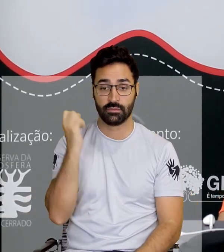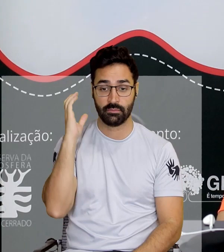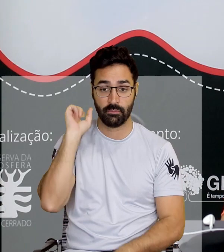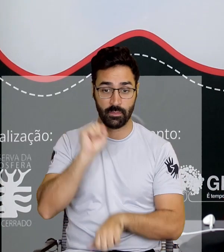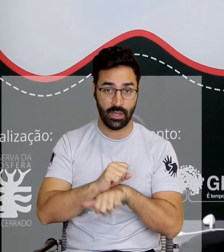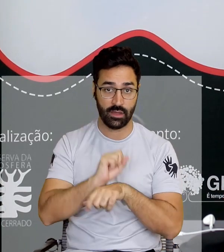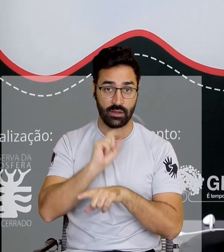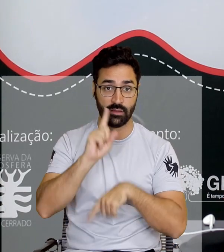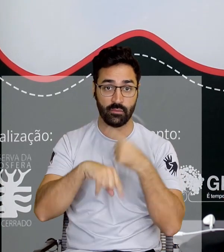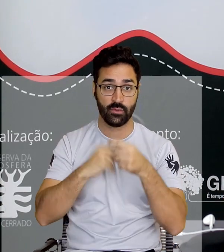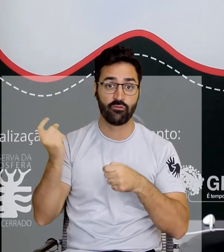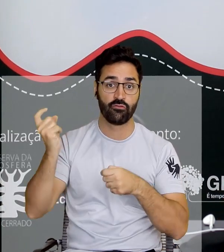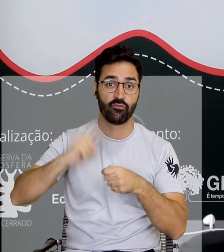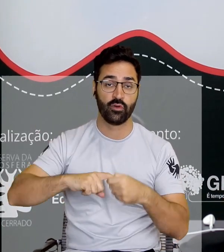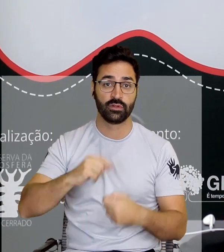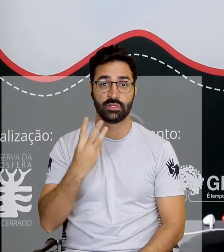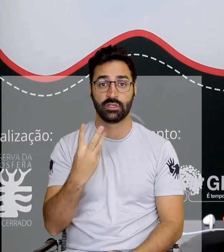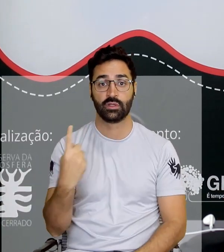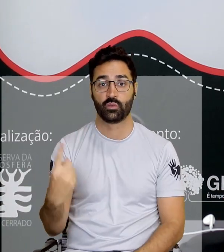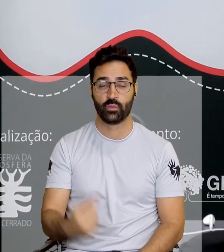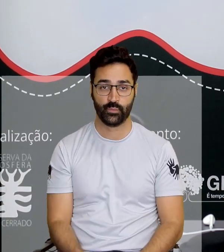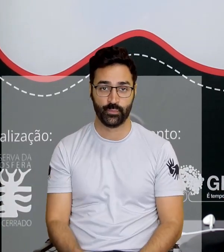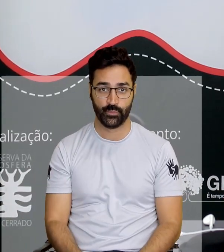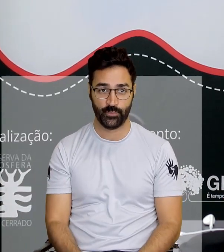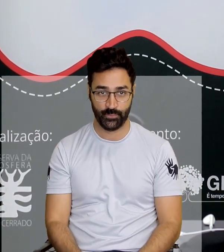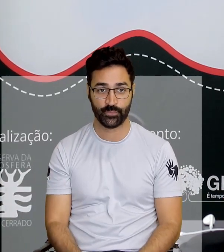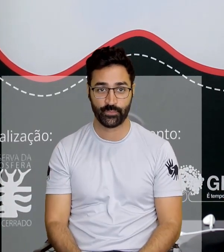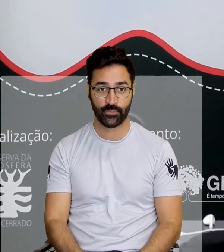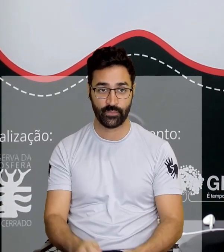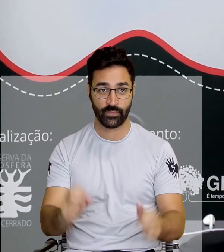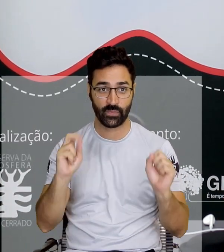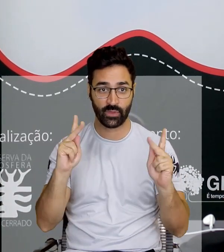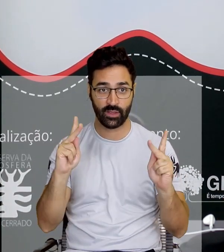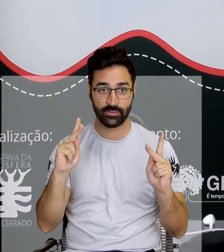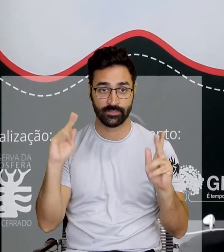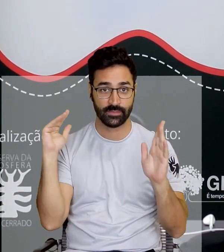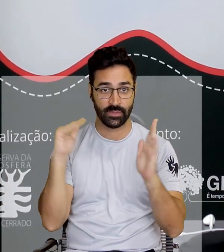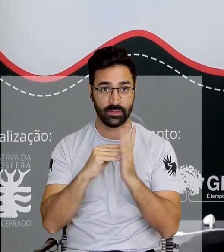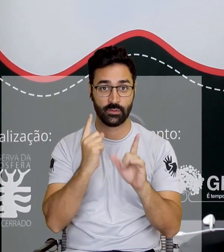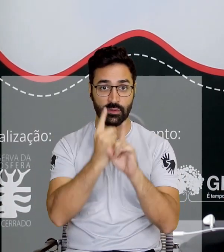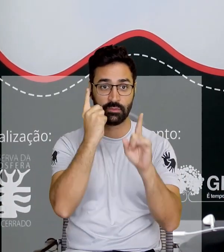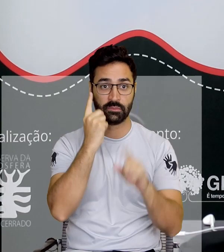volta 19h31. Ok? Até já!